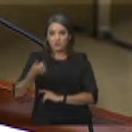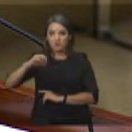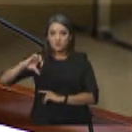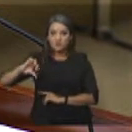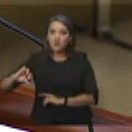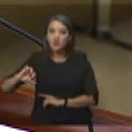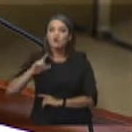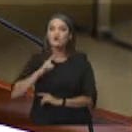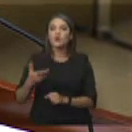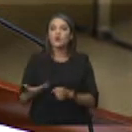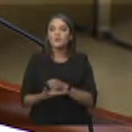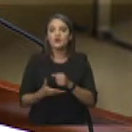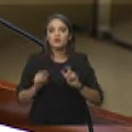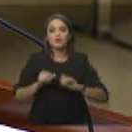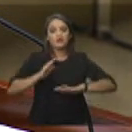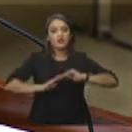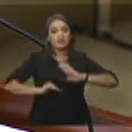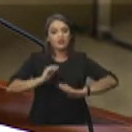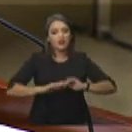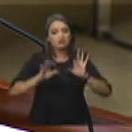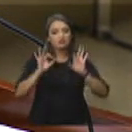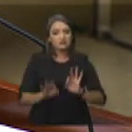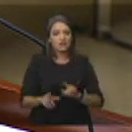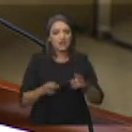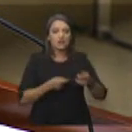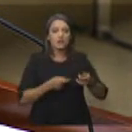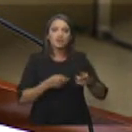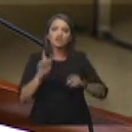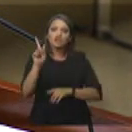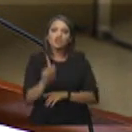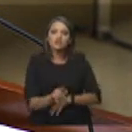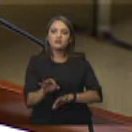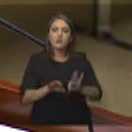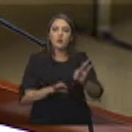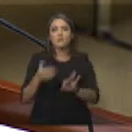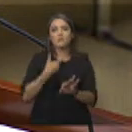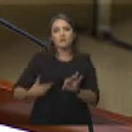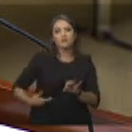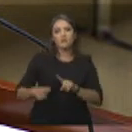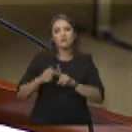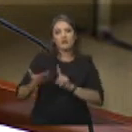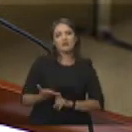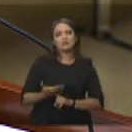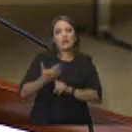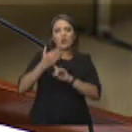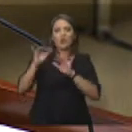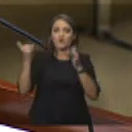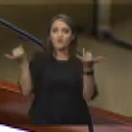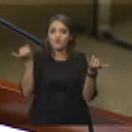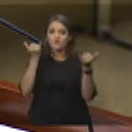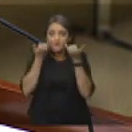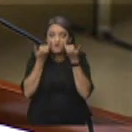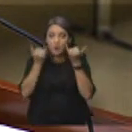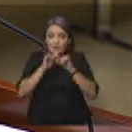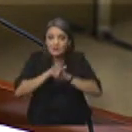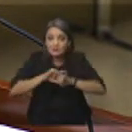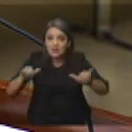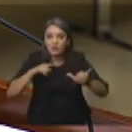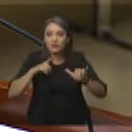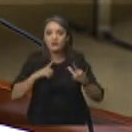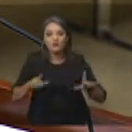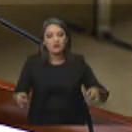respaldado nas boas práticas de gestão pública e de tecnologia da informação, alinhando-se aos princípios